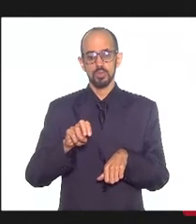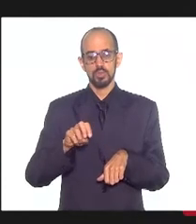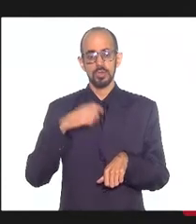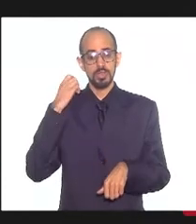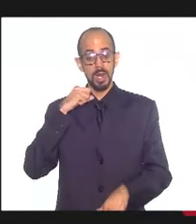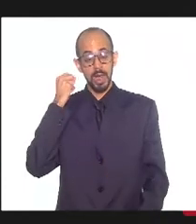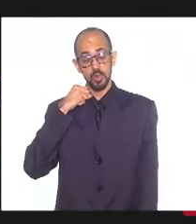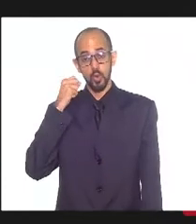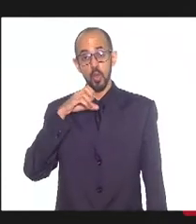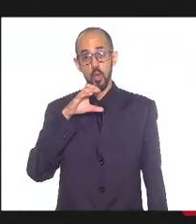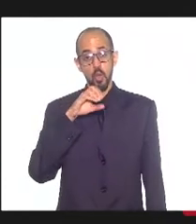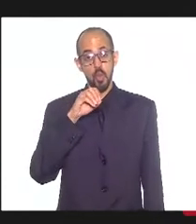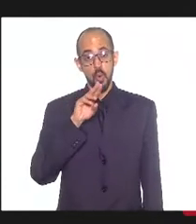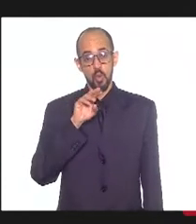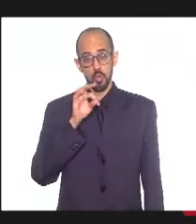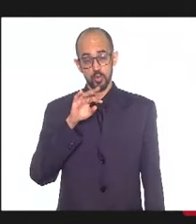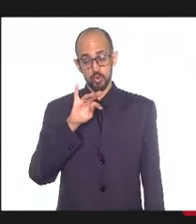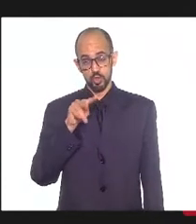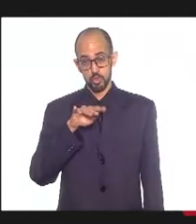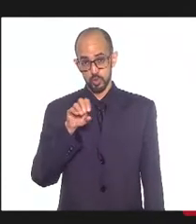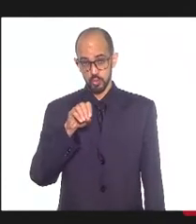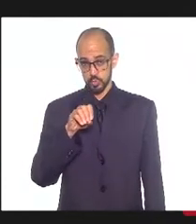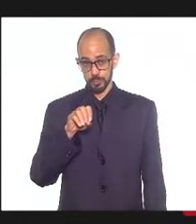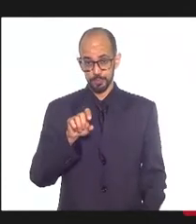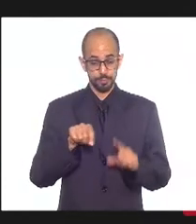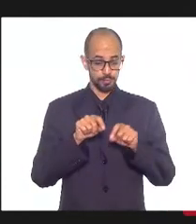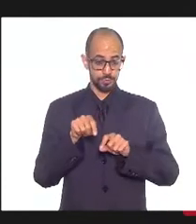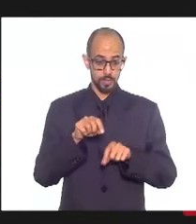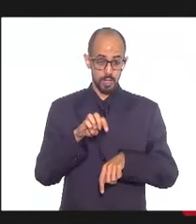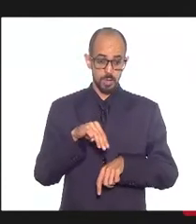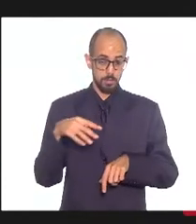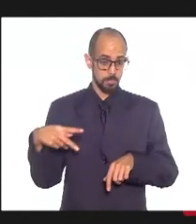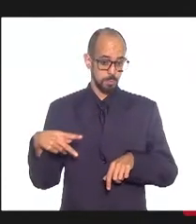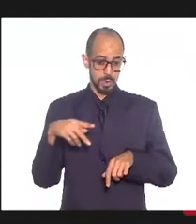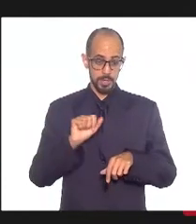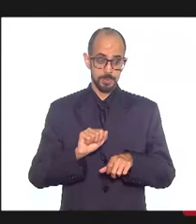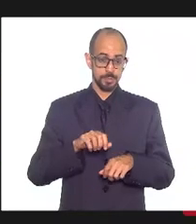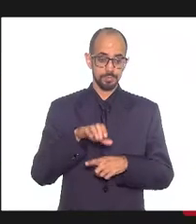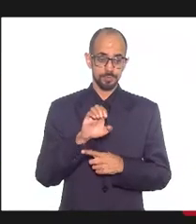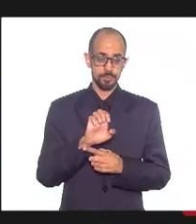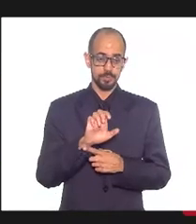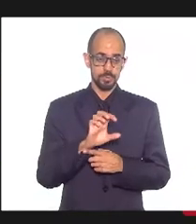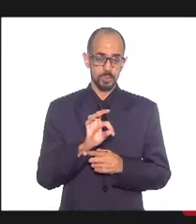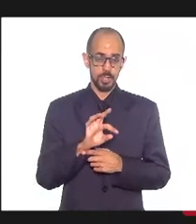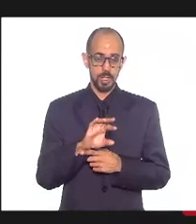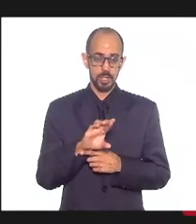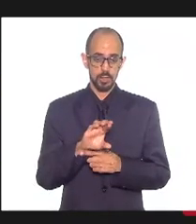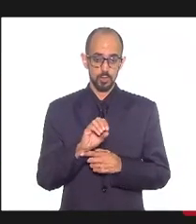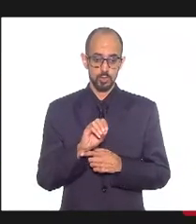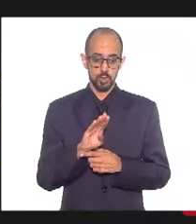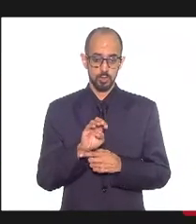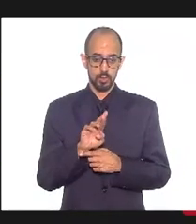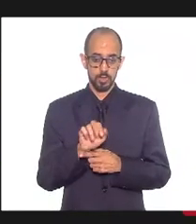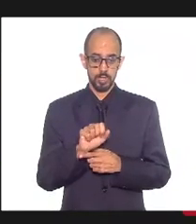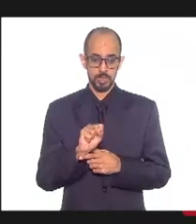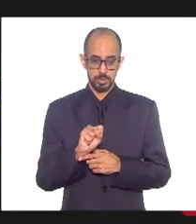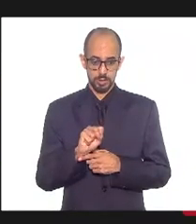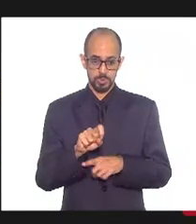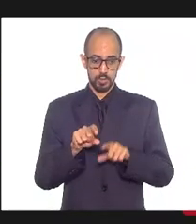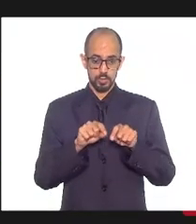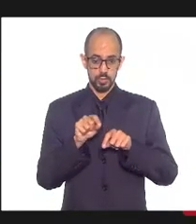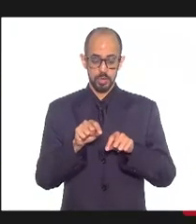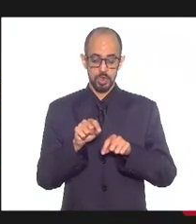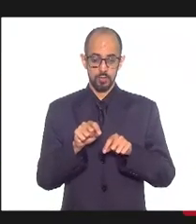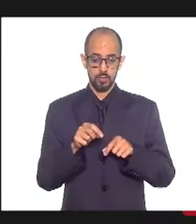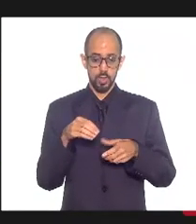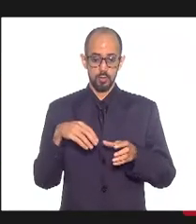MP da Eletrobras, independente de entrar no mérito de como ficaria a Eletrobras, né, benefício do sistema, foi colocado na